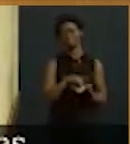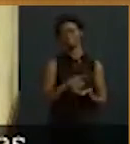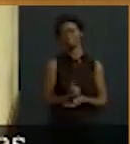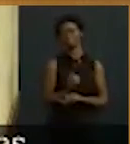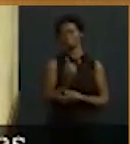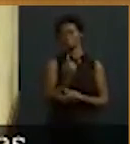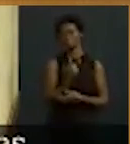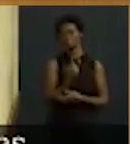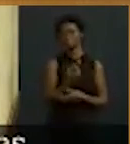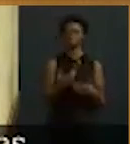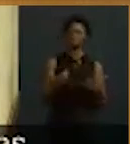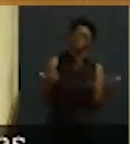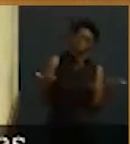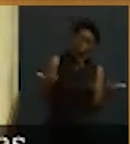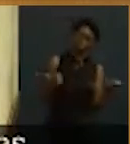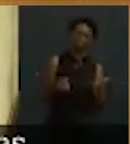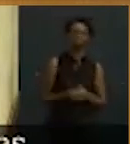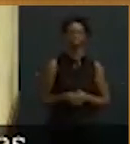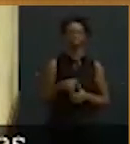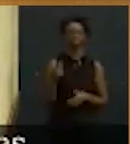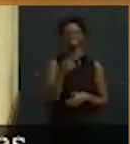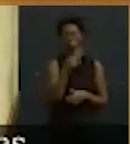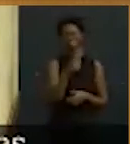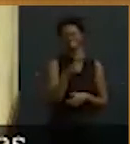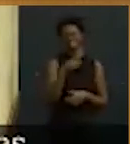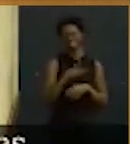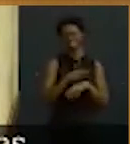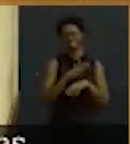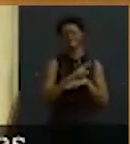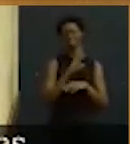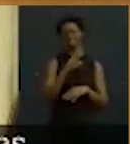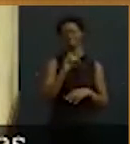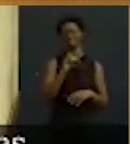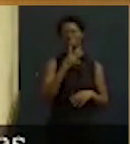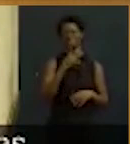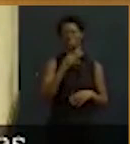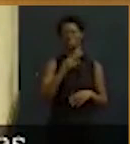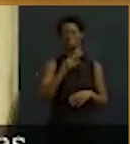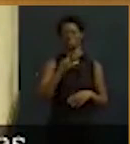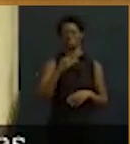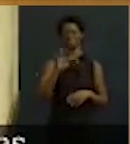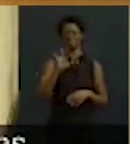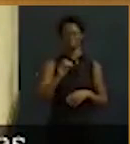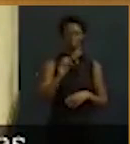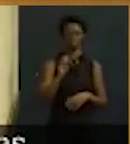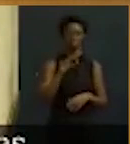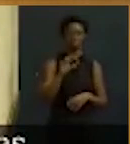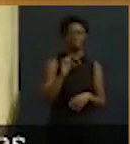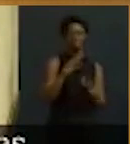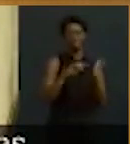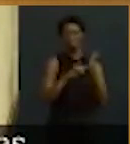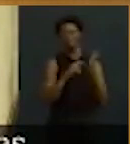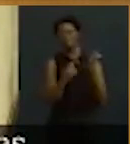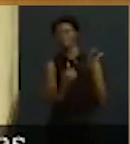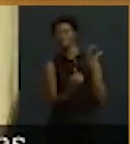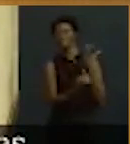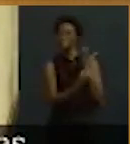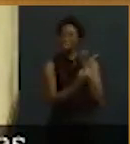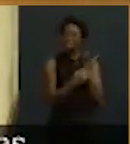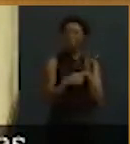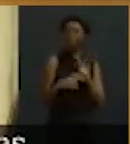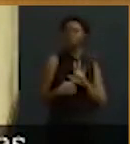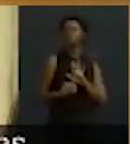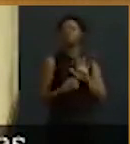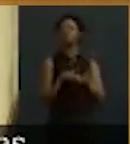Evidentemente, como bom tribuno, que era o Dr. Rodolfo, utilizava-se de uma figura de linguagem para destacar